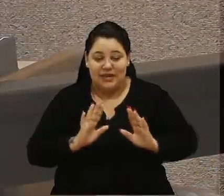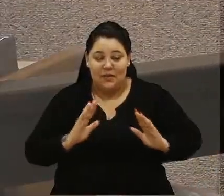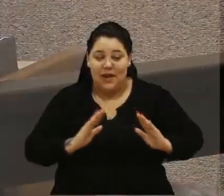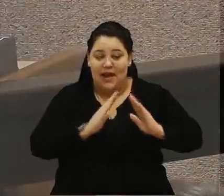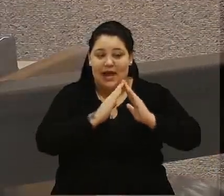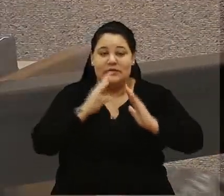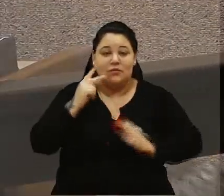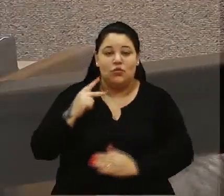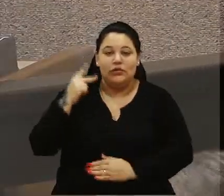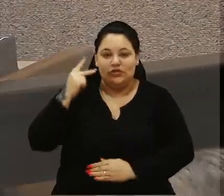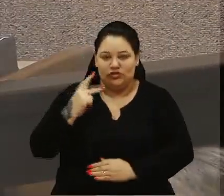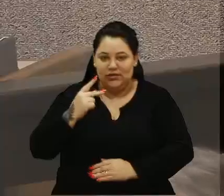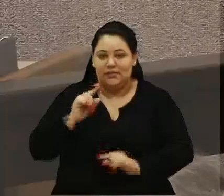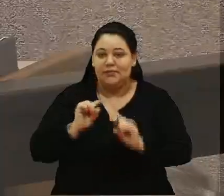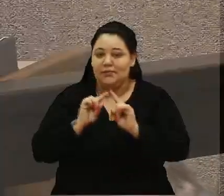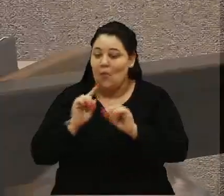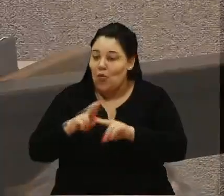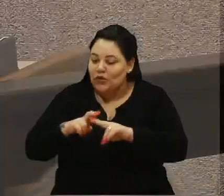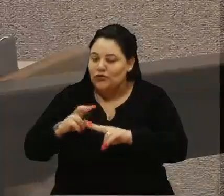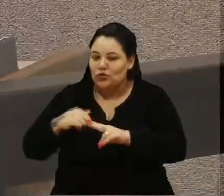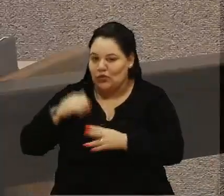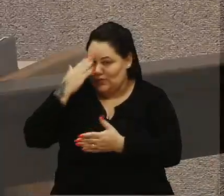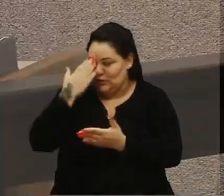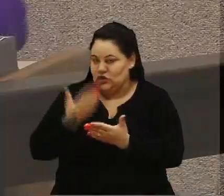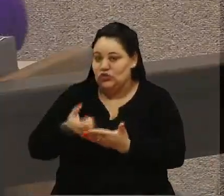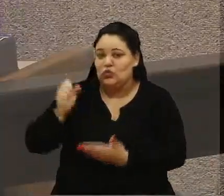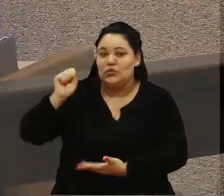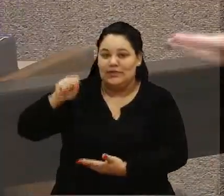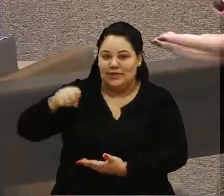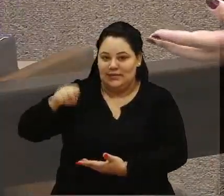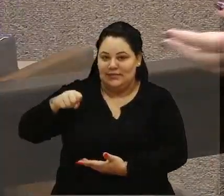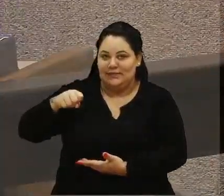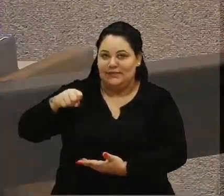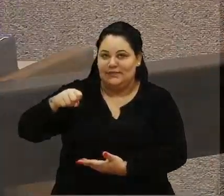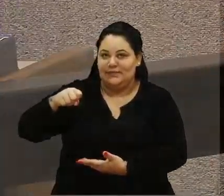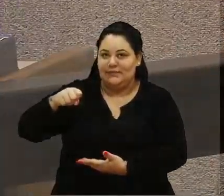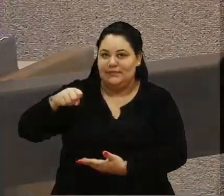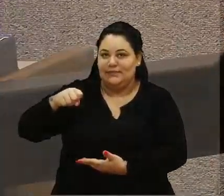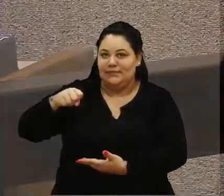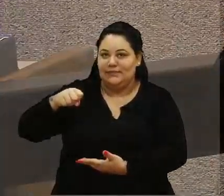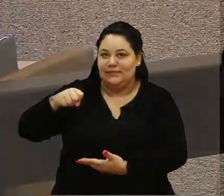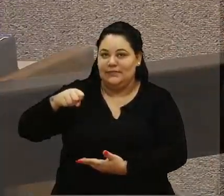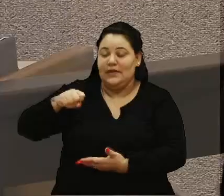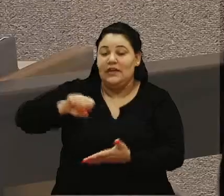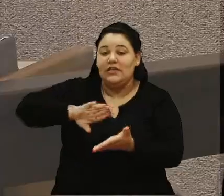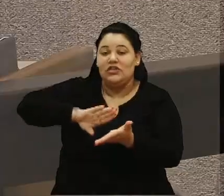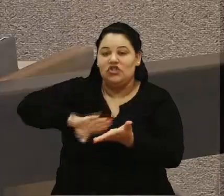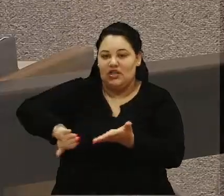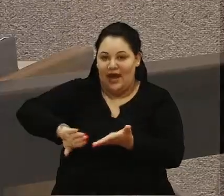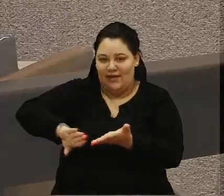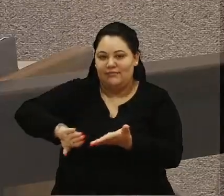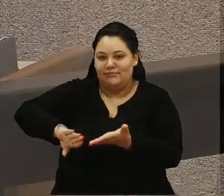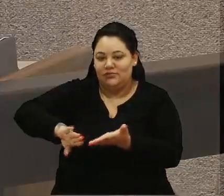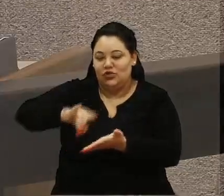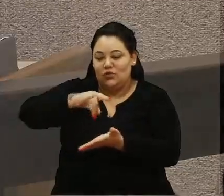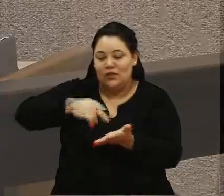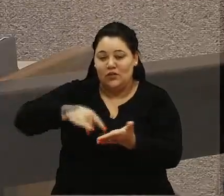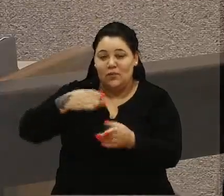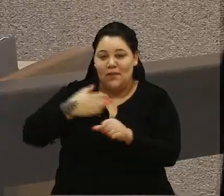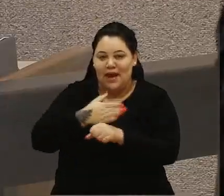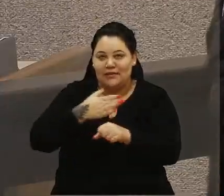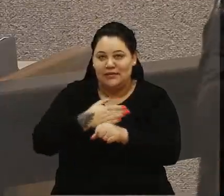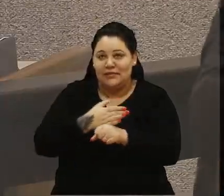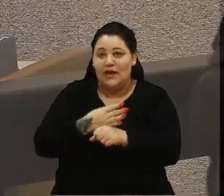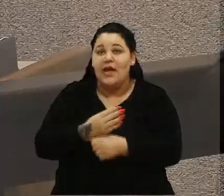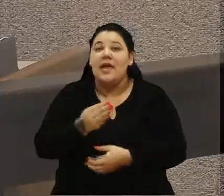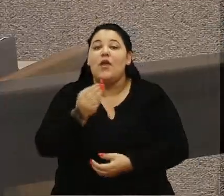política e por isso eu acredito que derrubar o parecer faz parte desse jogo. Então, obviamente, eu vou